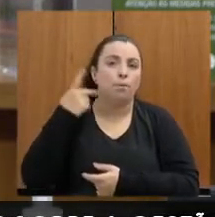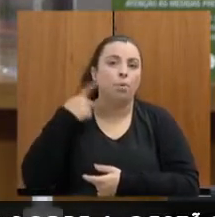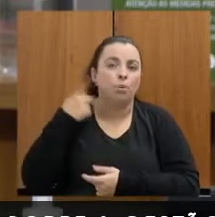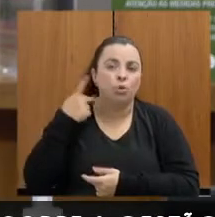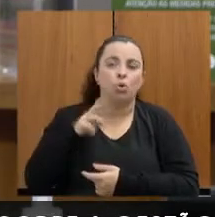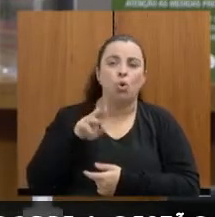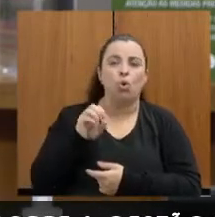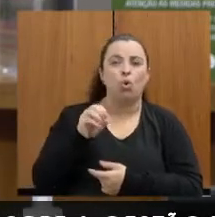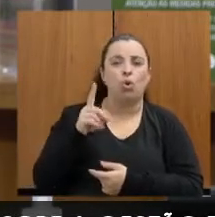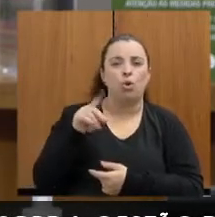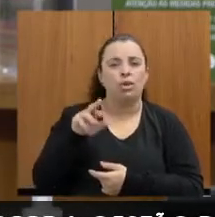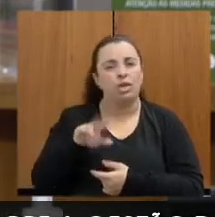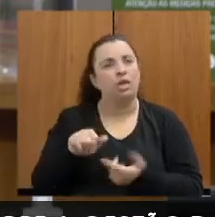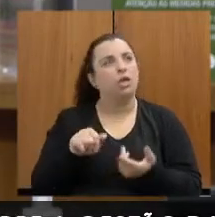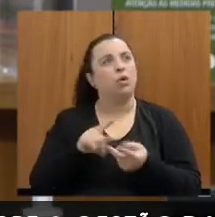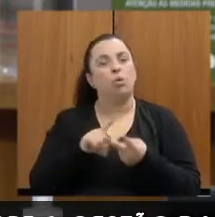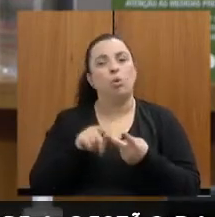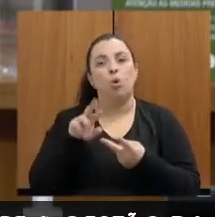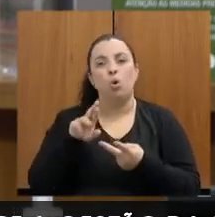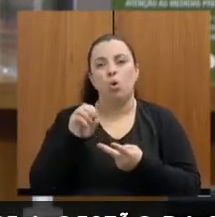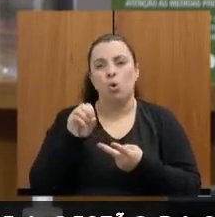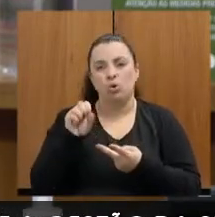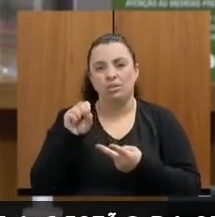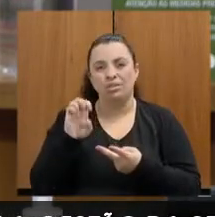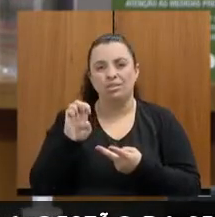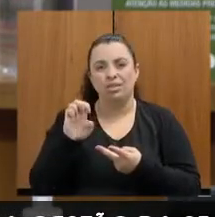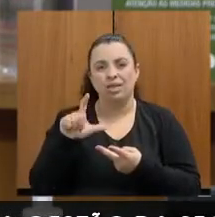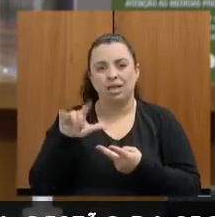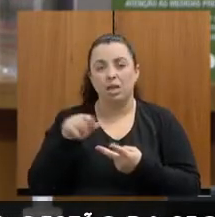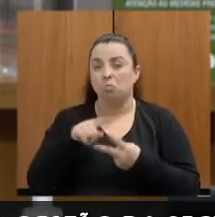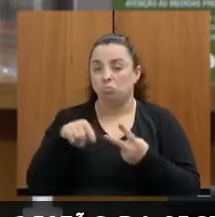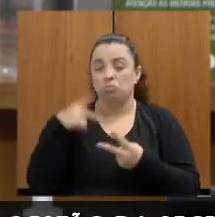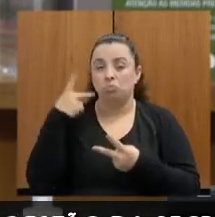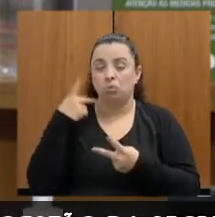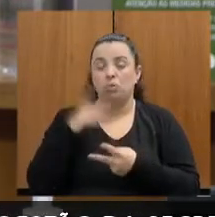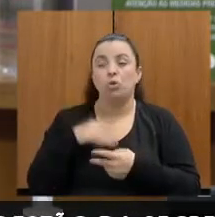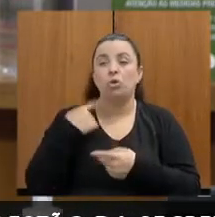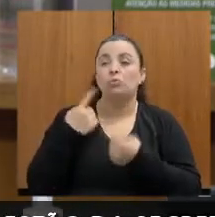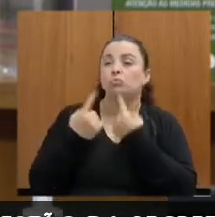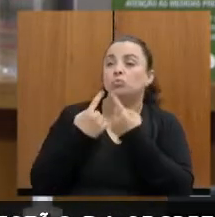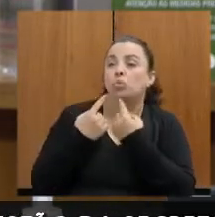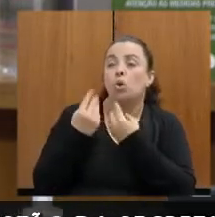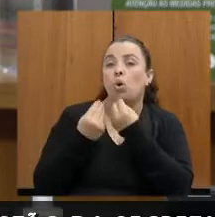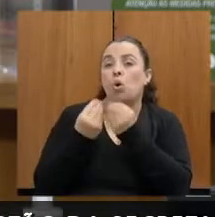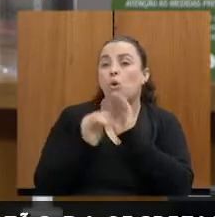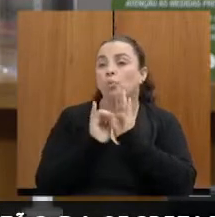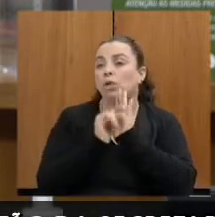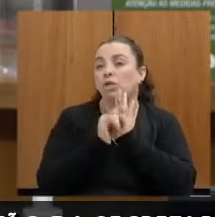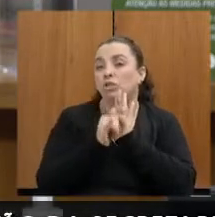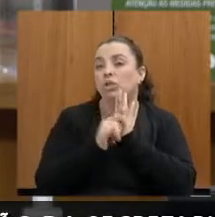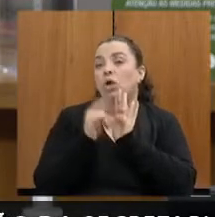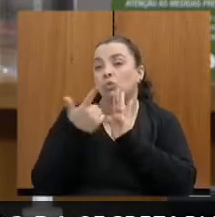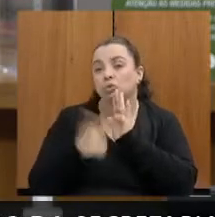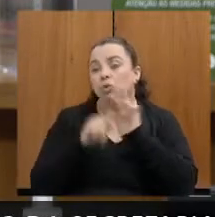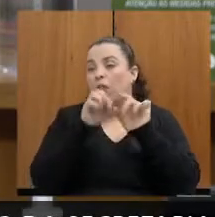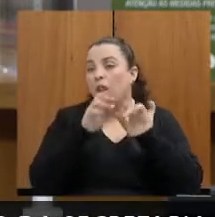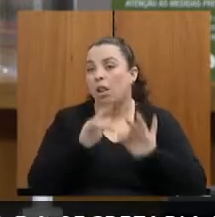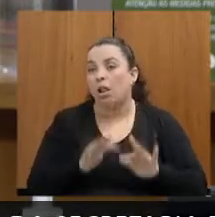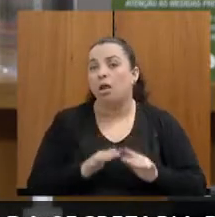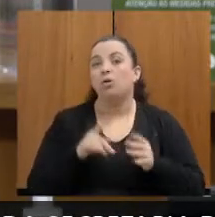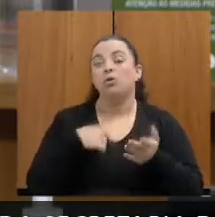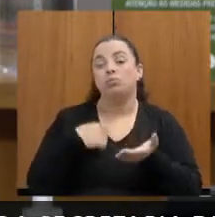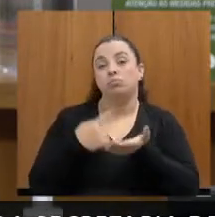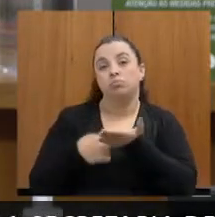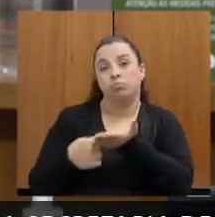esmalte discutimos aí como é que era mais seguro refazer o edital após pactuação em sib da